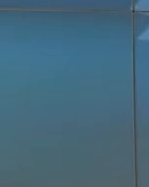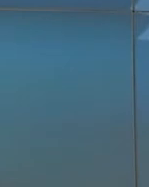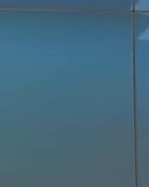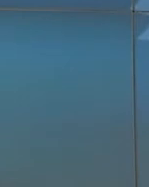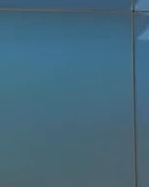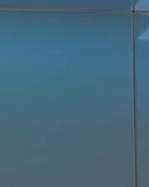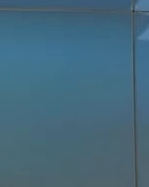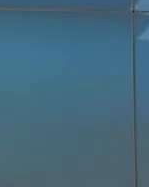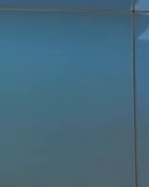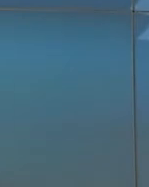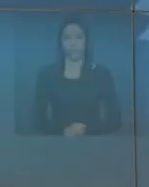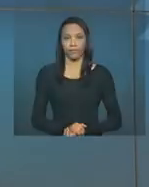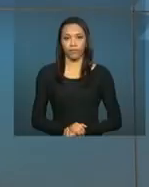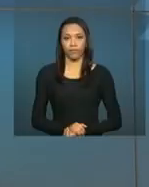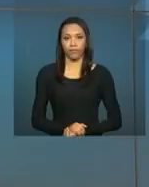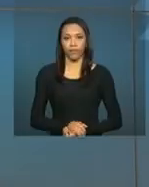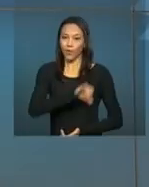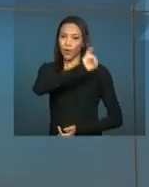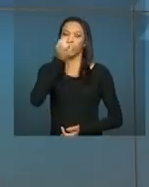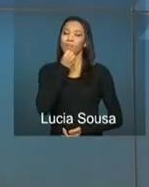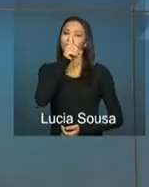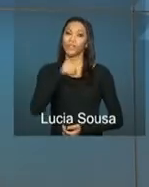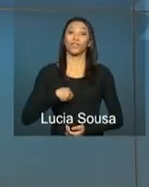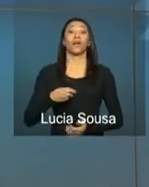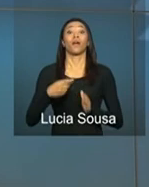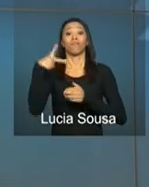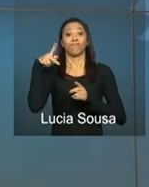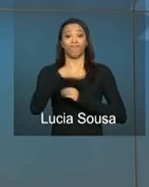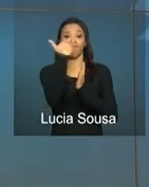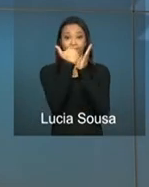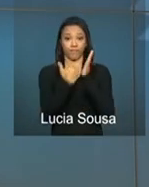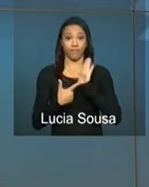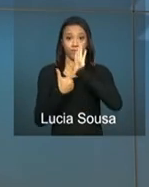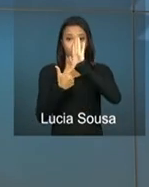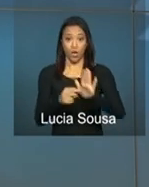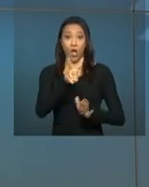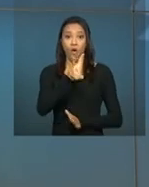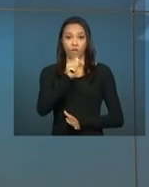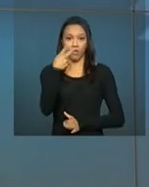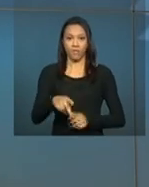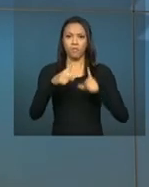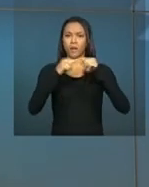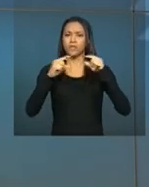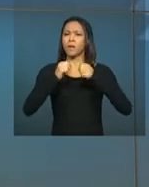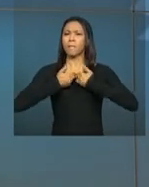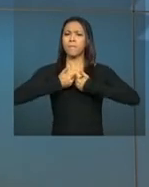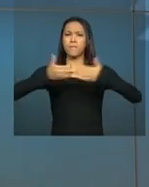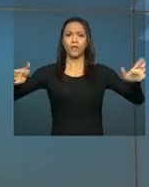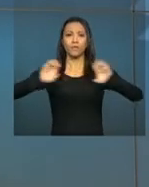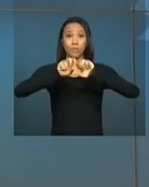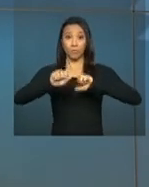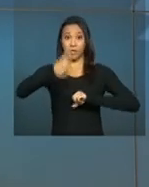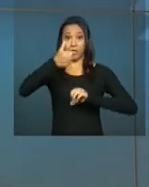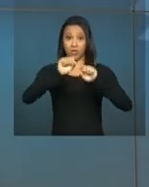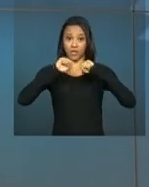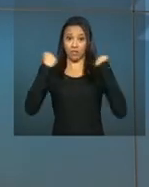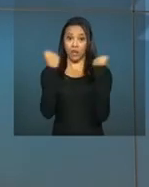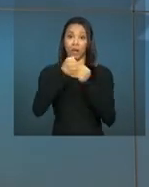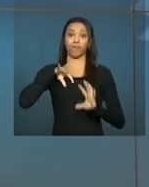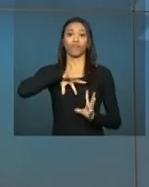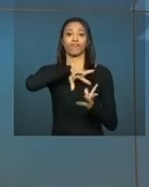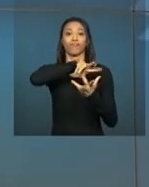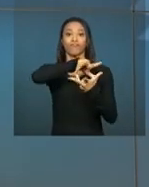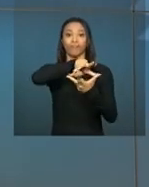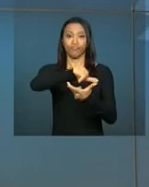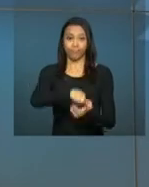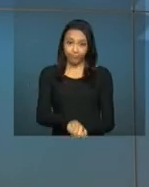Olá, bom dia. Interrompemos a nossa programação para transmitir ao vivo de Brasília a abertura do primeiro seminário internacional